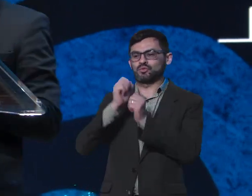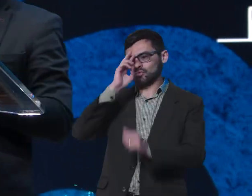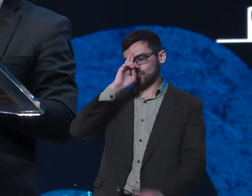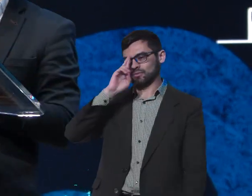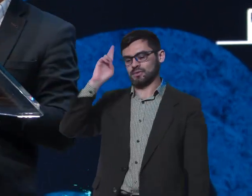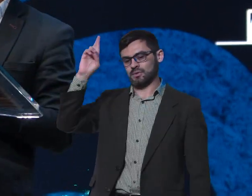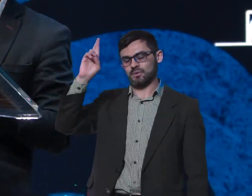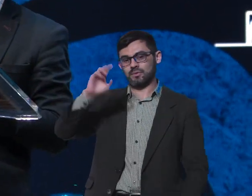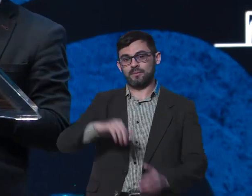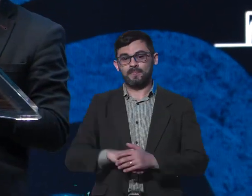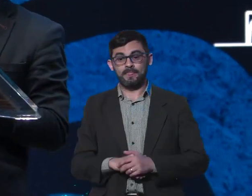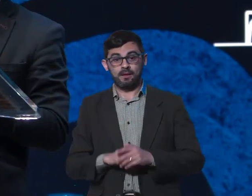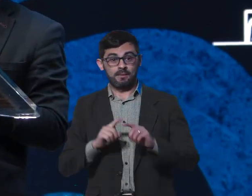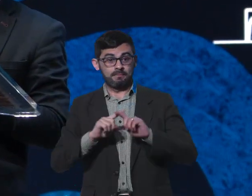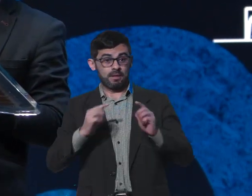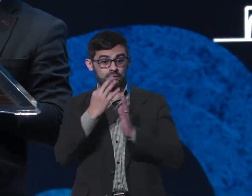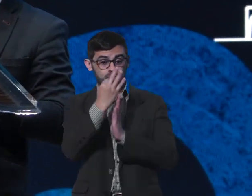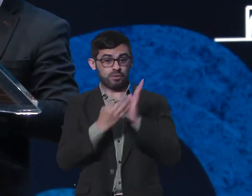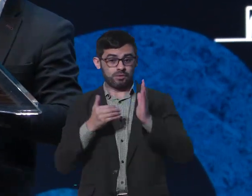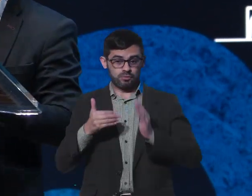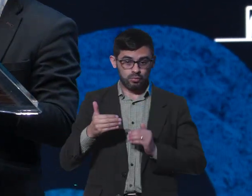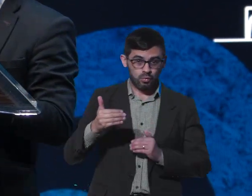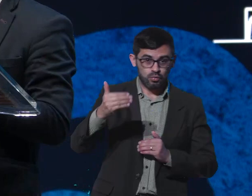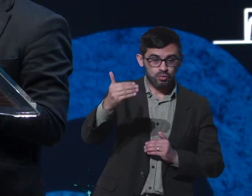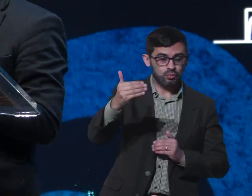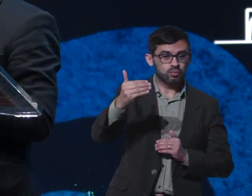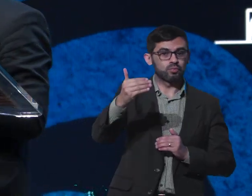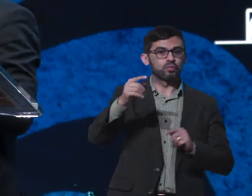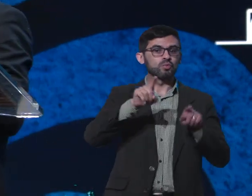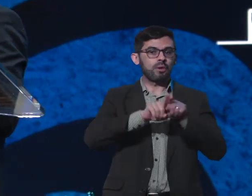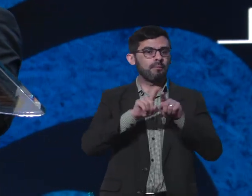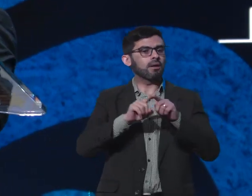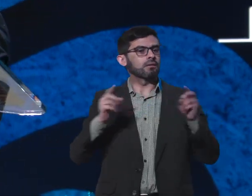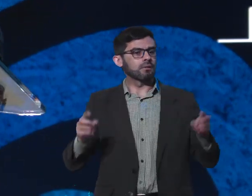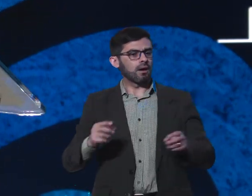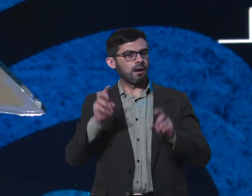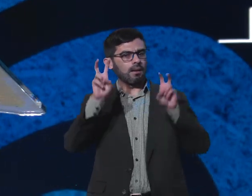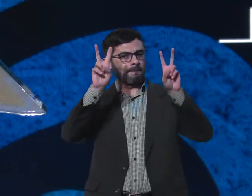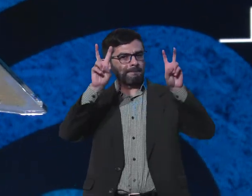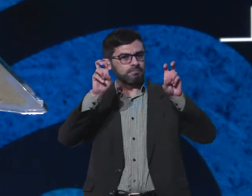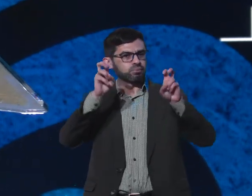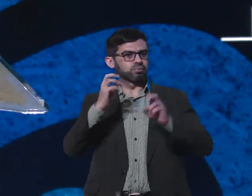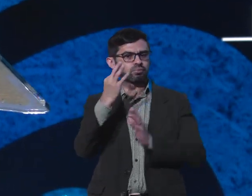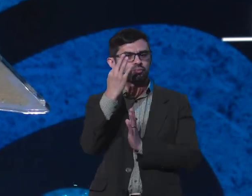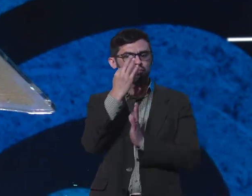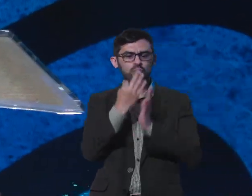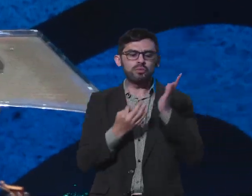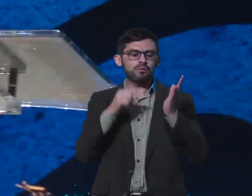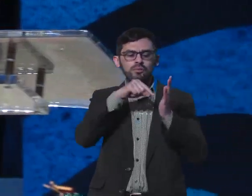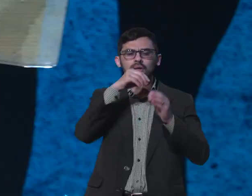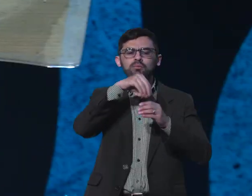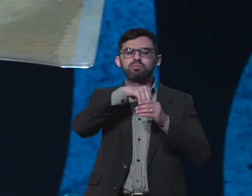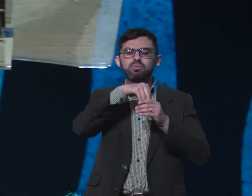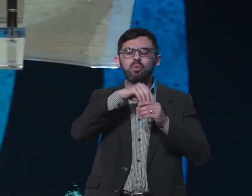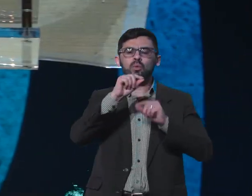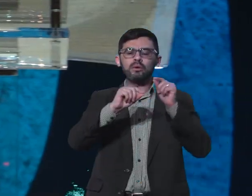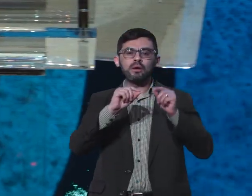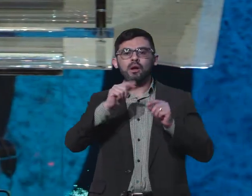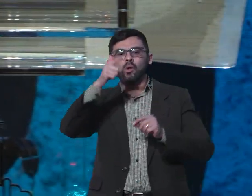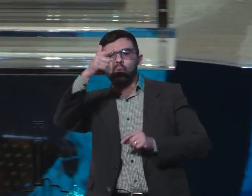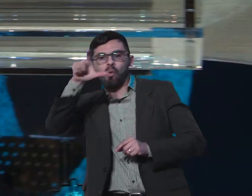isso. Quando nós olhamos para o conceito de tempo na Bíblia, nós temos também uma outra